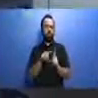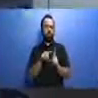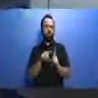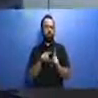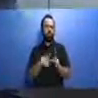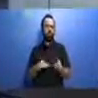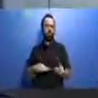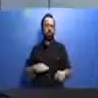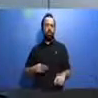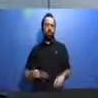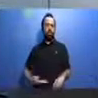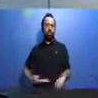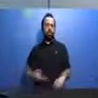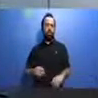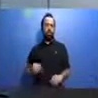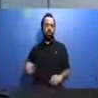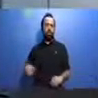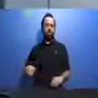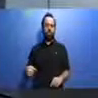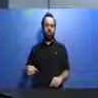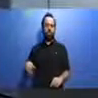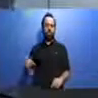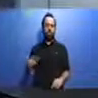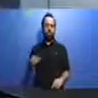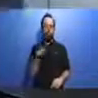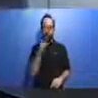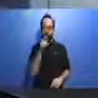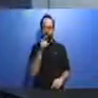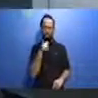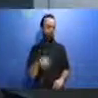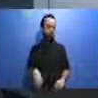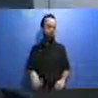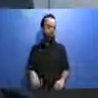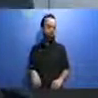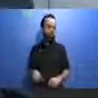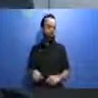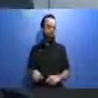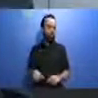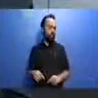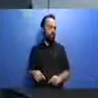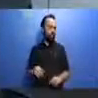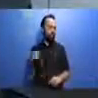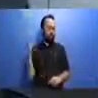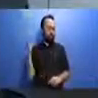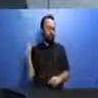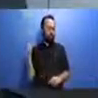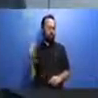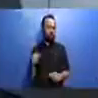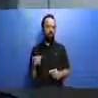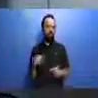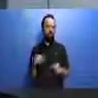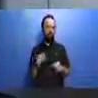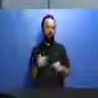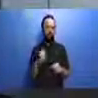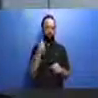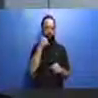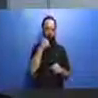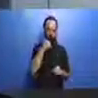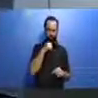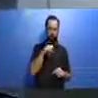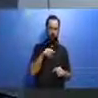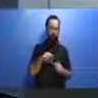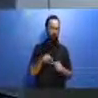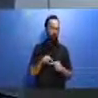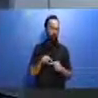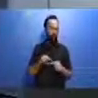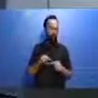fêmea. Esse filamento aqui, mais fino e mais alongado, mais comprido, é a fêmea, e esse mais espesso